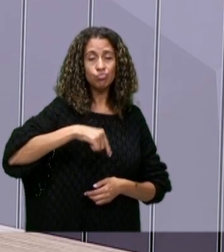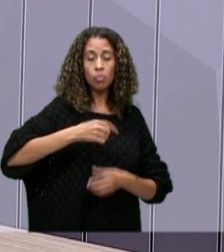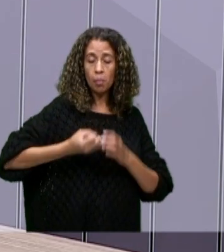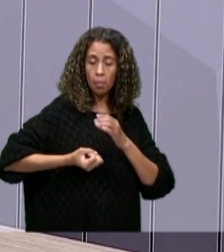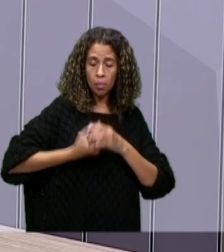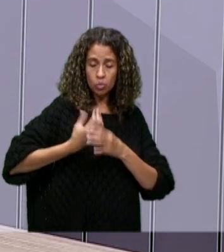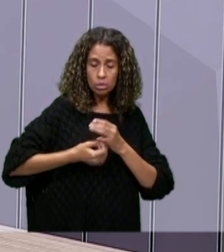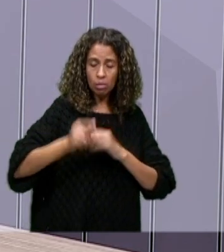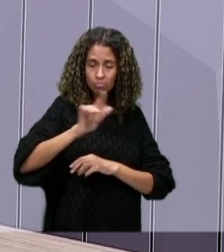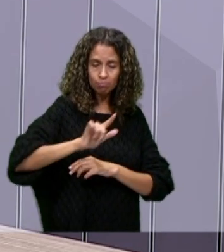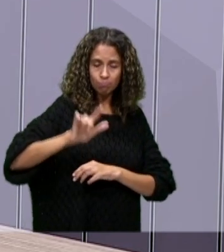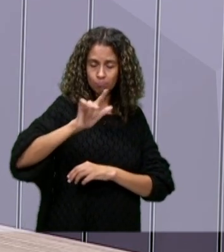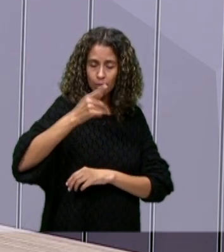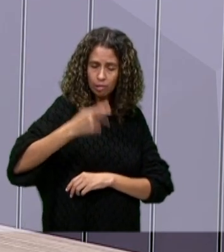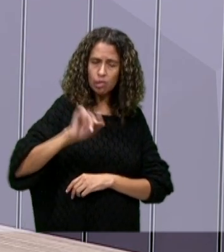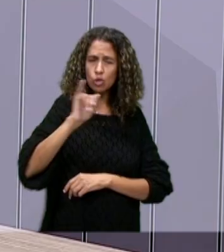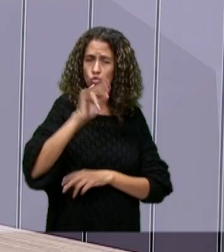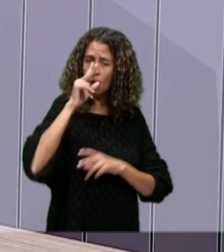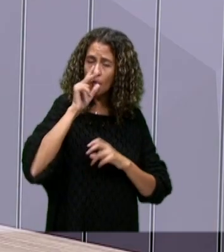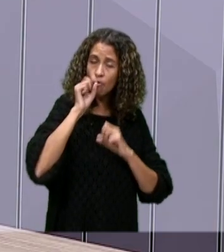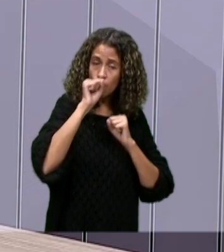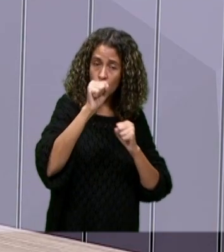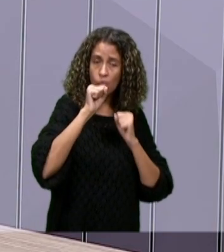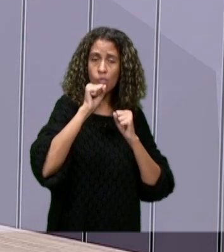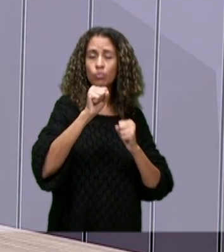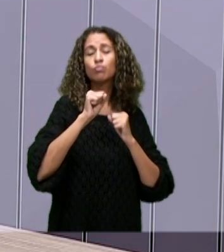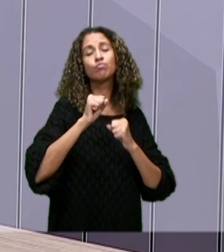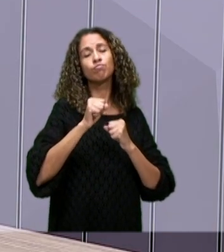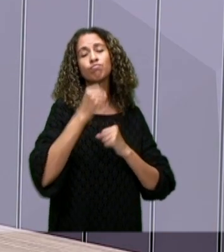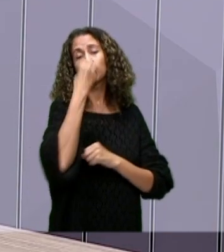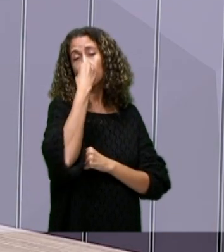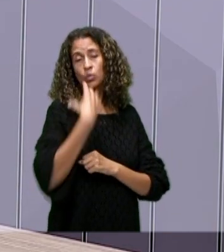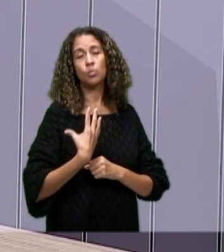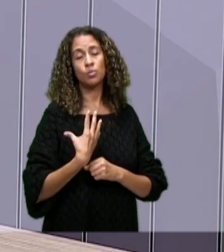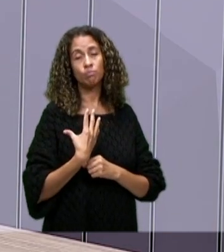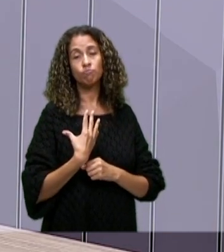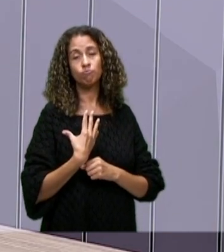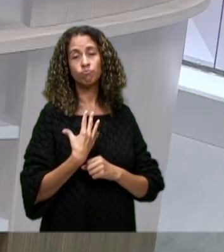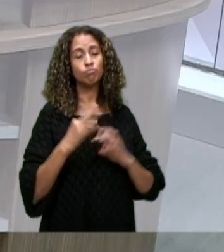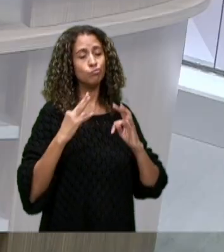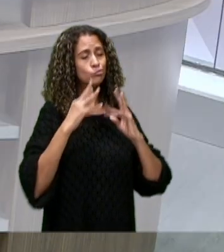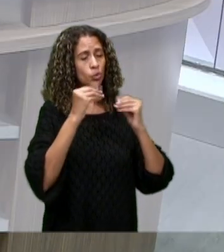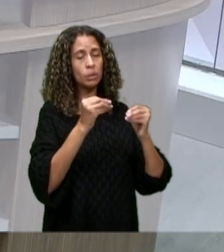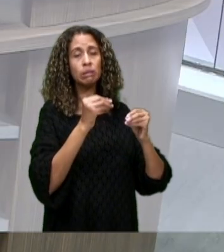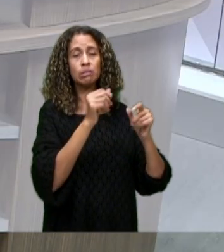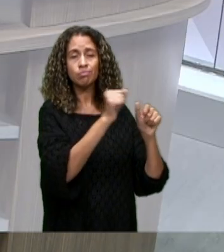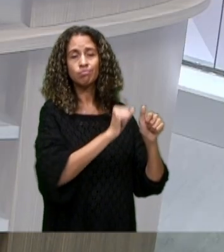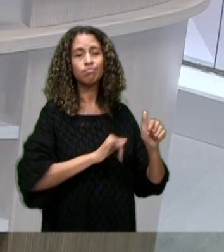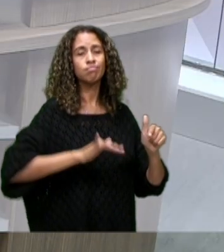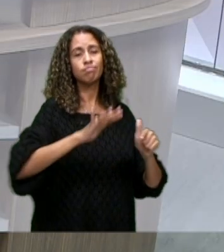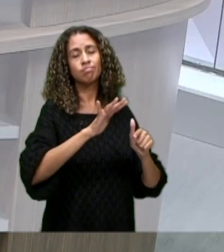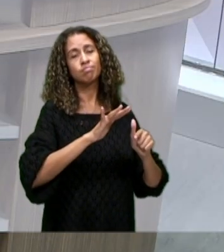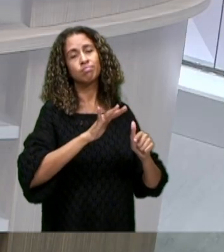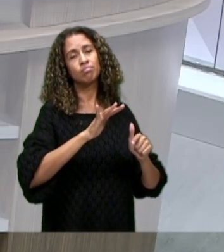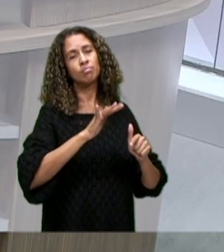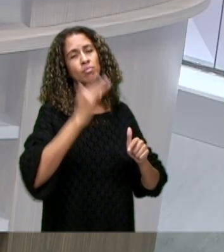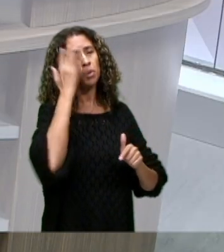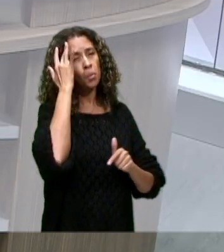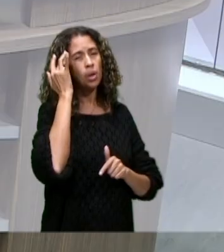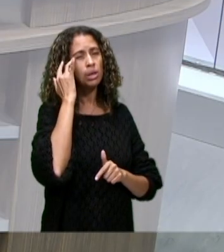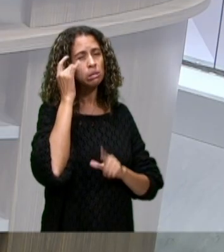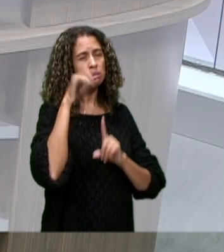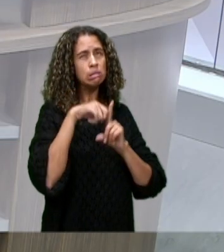produção literária grande aqui na nossa cidade. Em todas as áreas, eu acho que para esse mês eu ainda